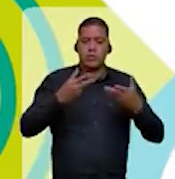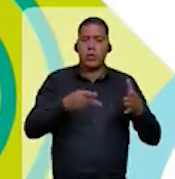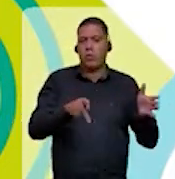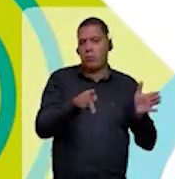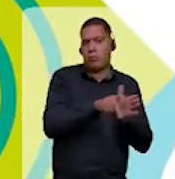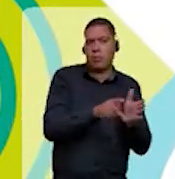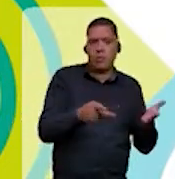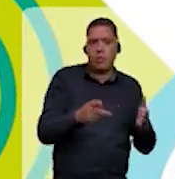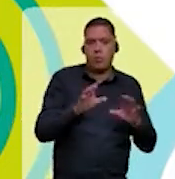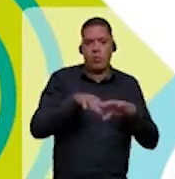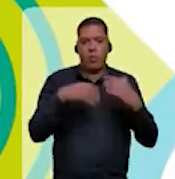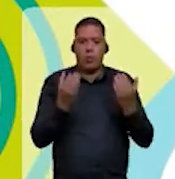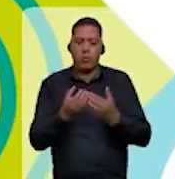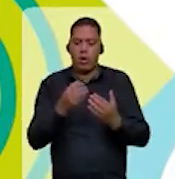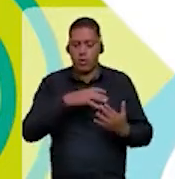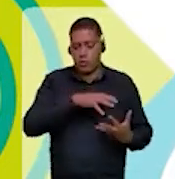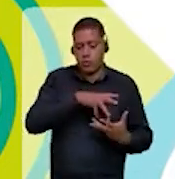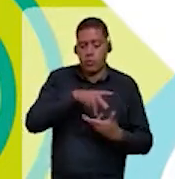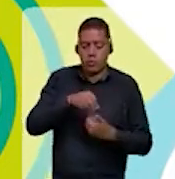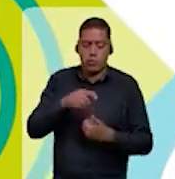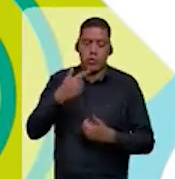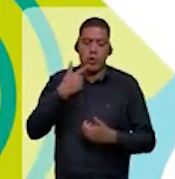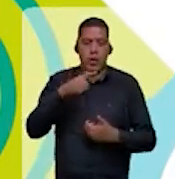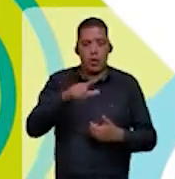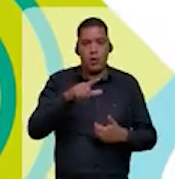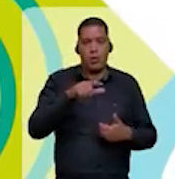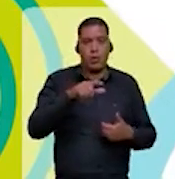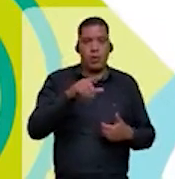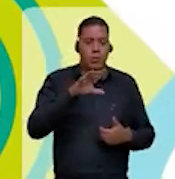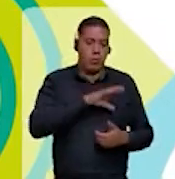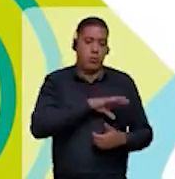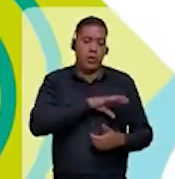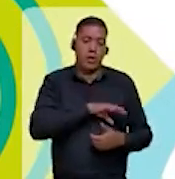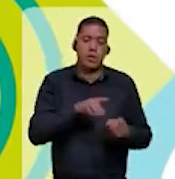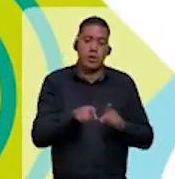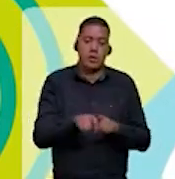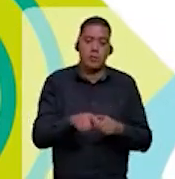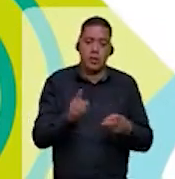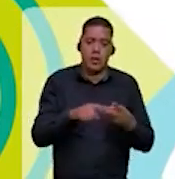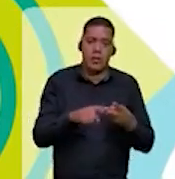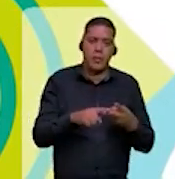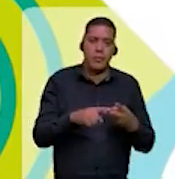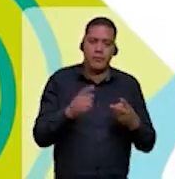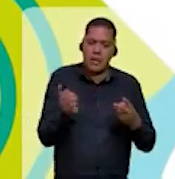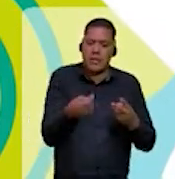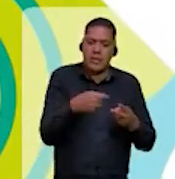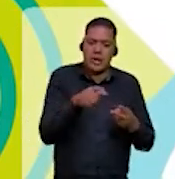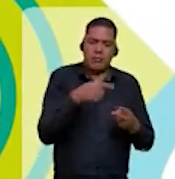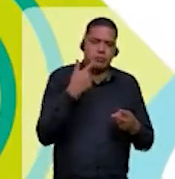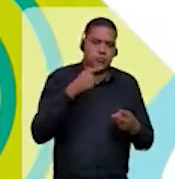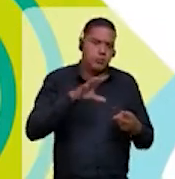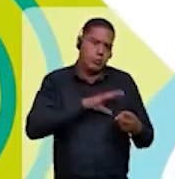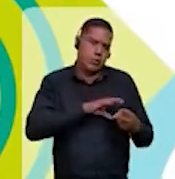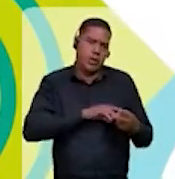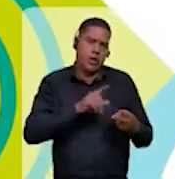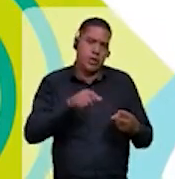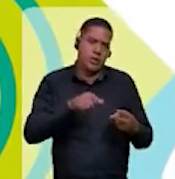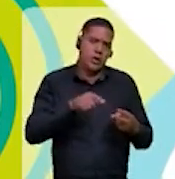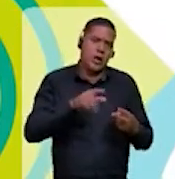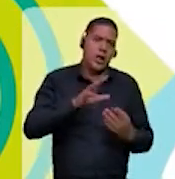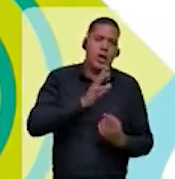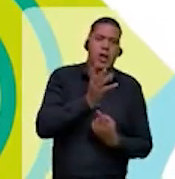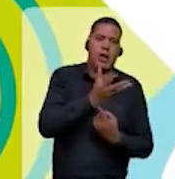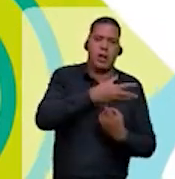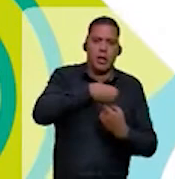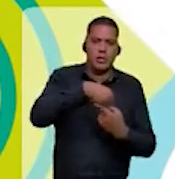pertença a uma comunidade mundial da língua portuguesa a capacidade que a língua portuguesa tem de através das Artes